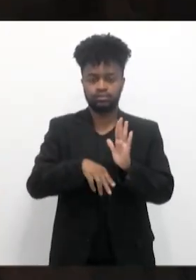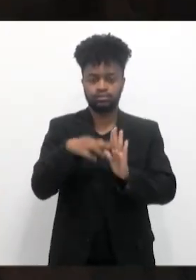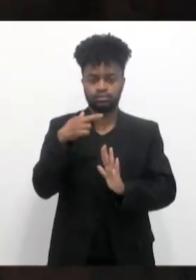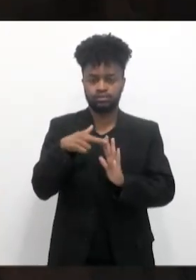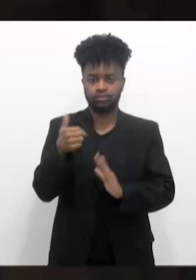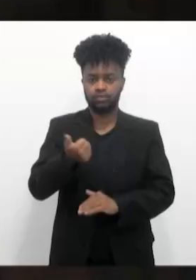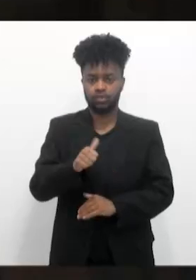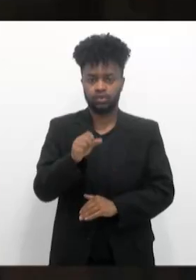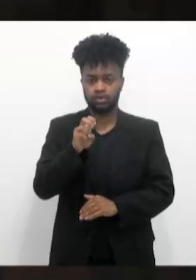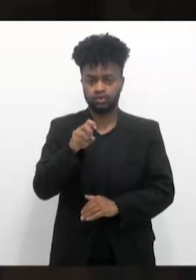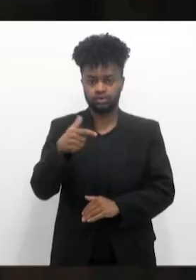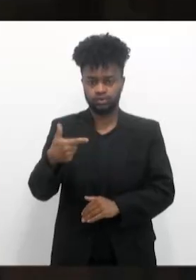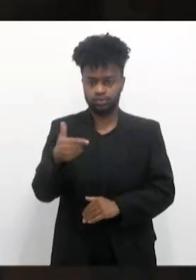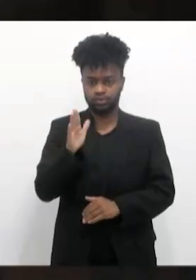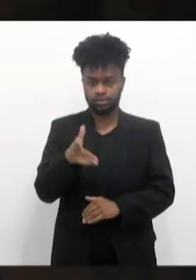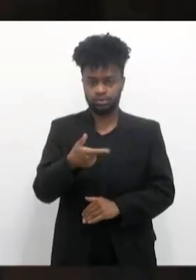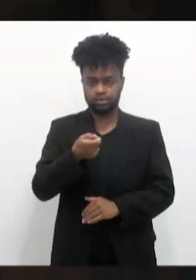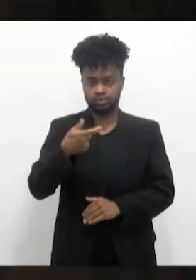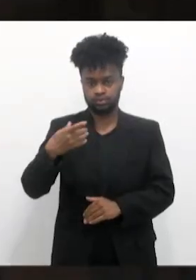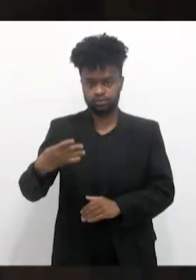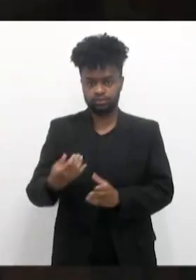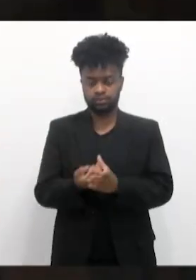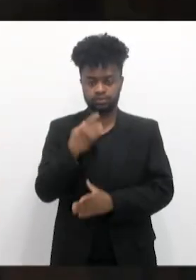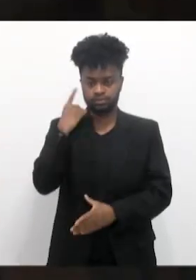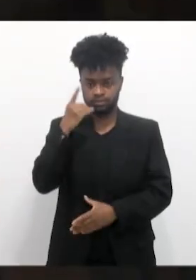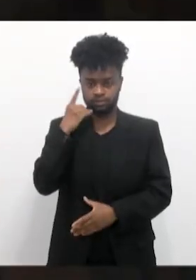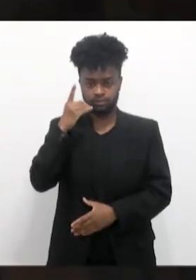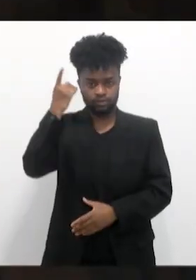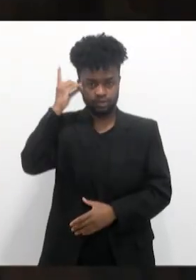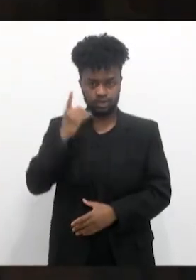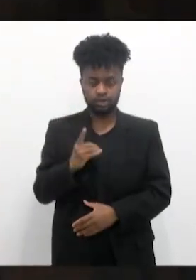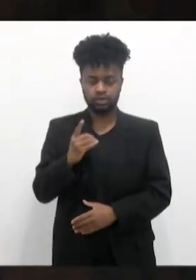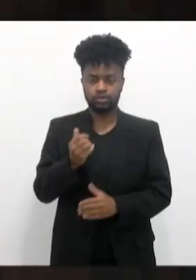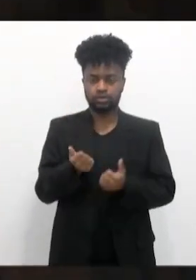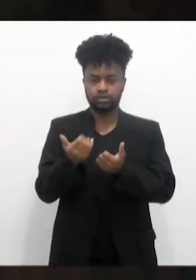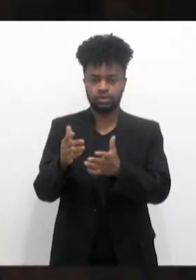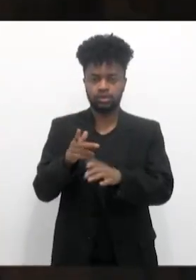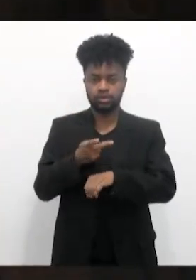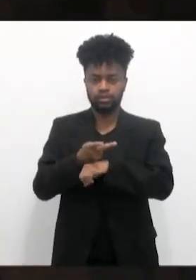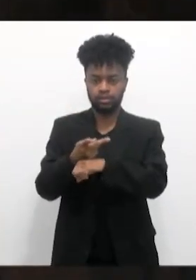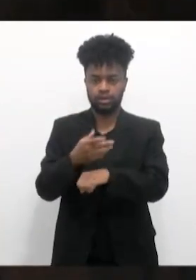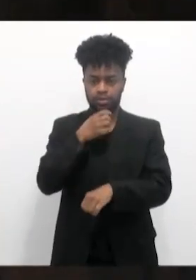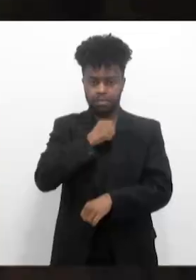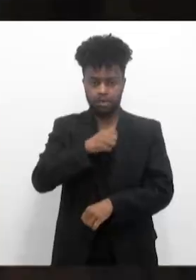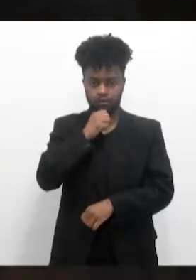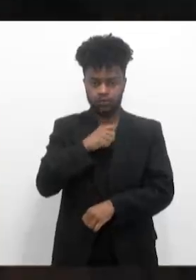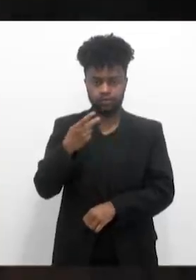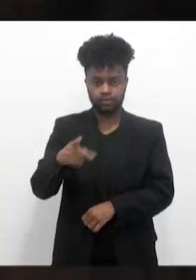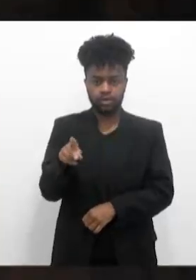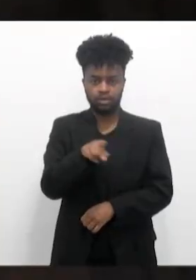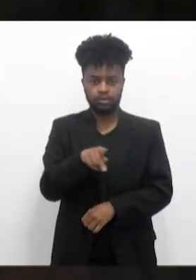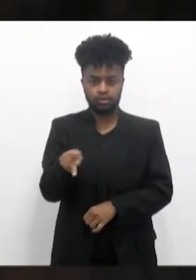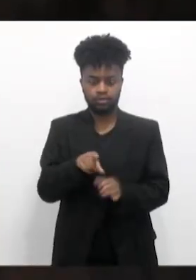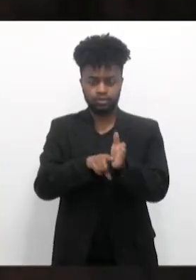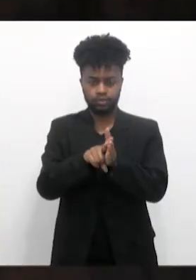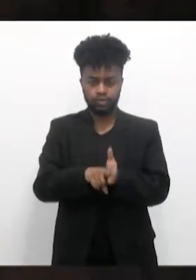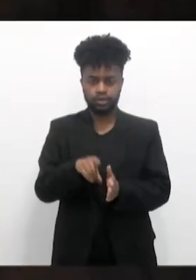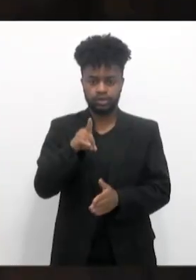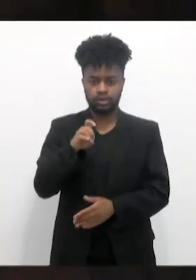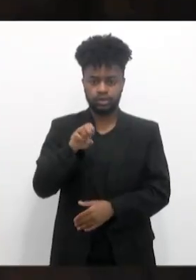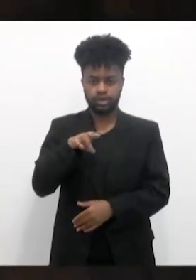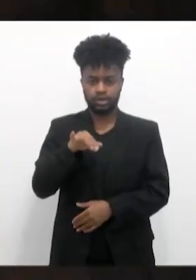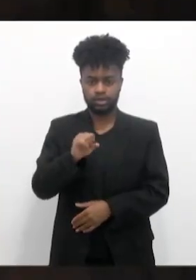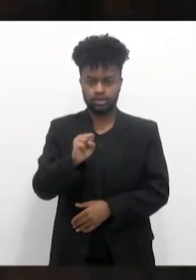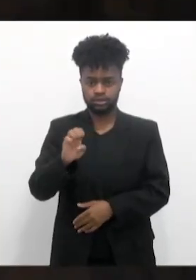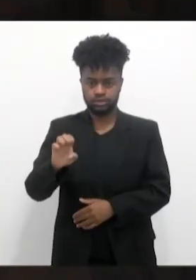número 1152, de 2024, de autoria da deputada Dani Balbi, que concede o prêmio Paulo Freire à professora e pesquisadora Denise Ferreira